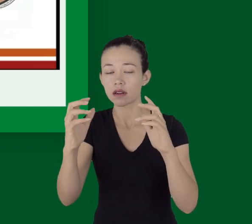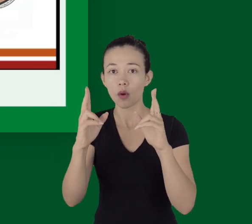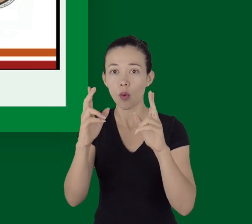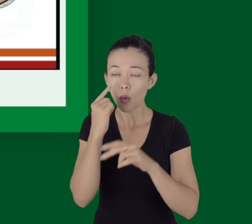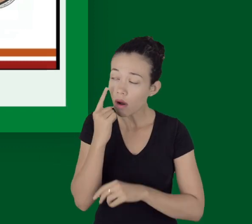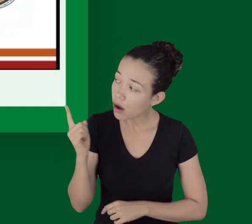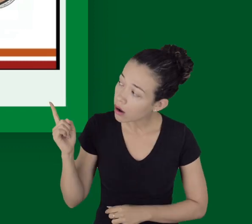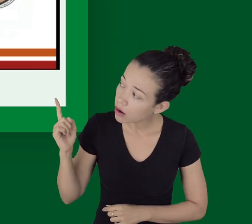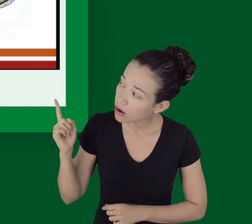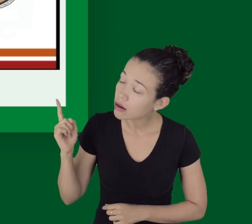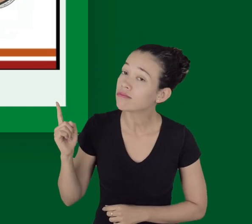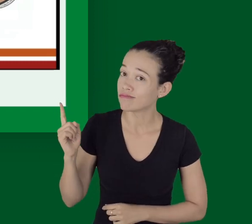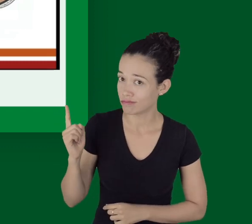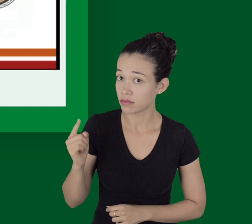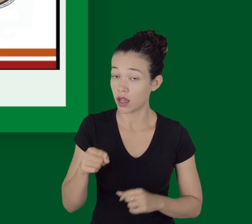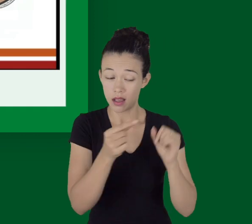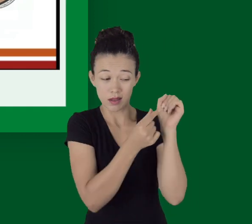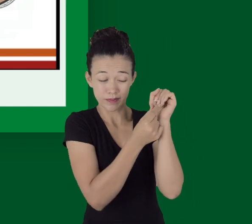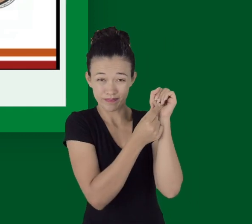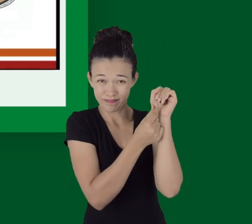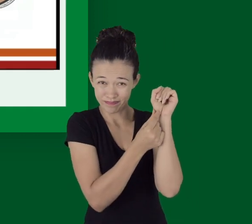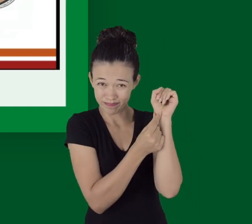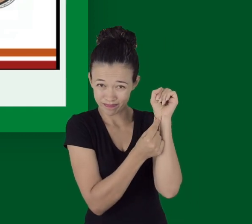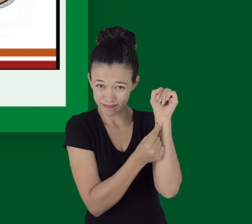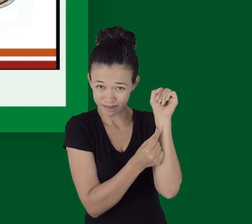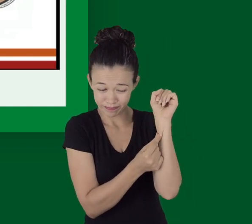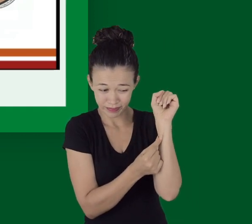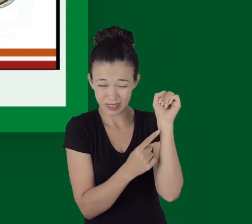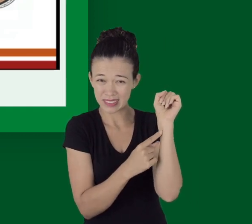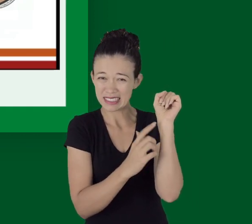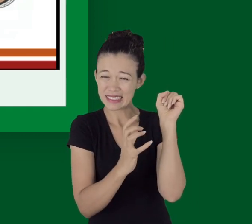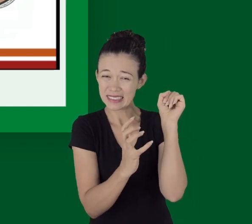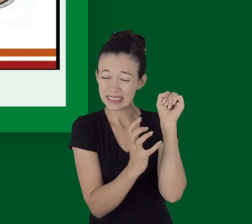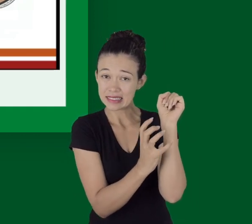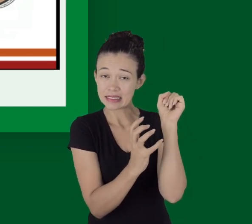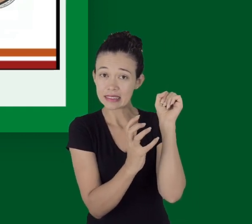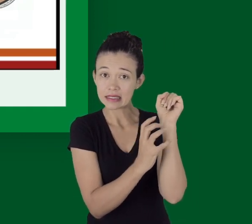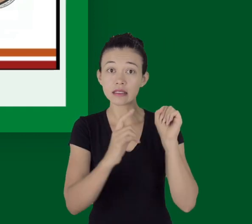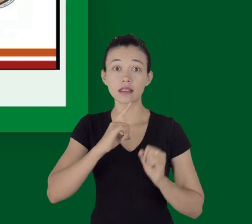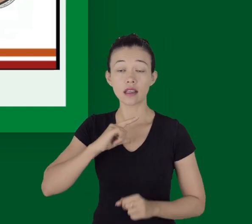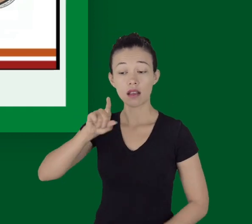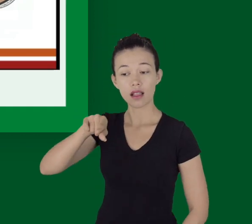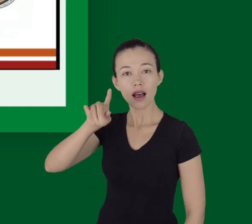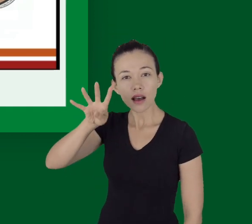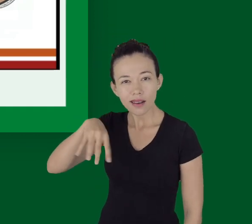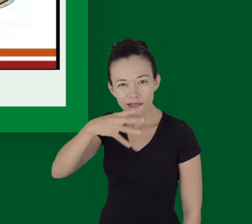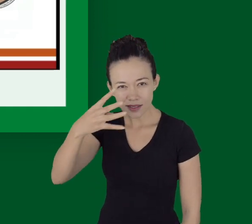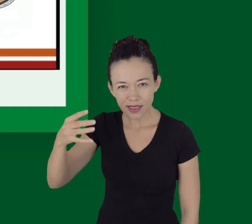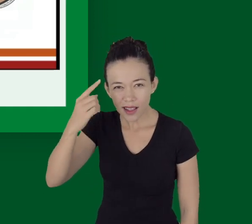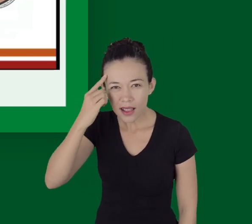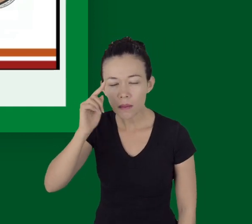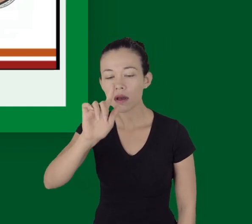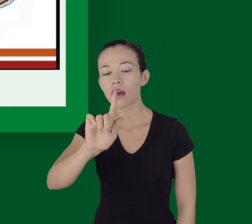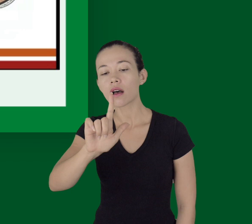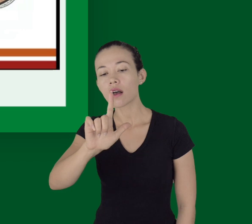tentório, ele comprime essa porção superior do tronco, que reduz o Glasgow. Pode haver